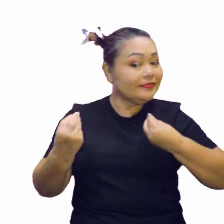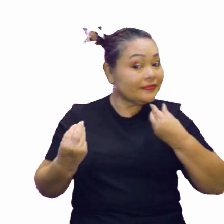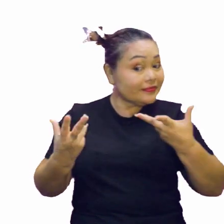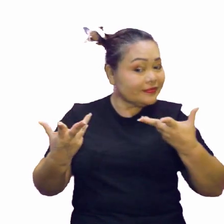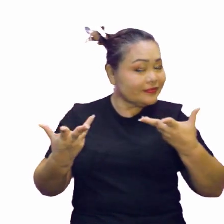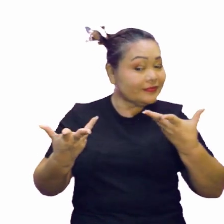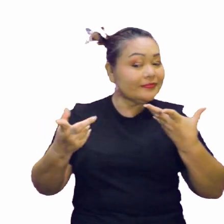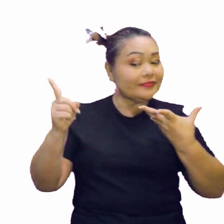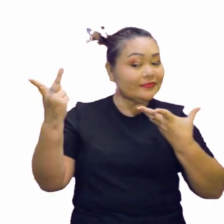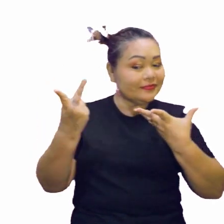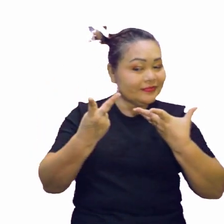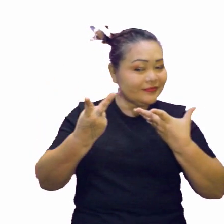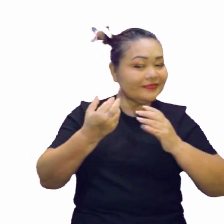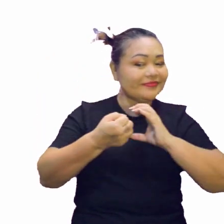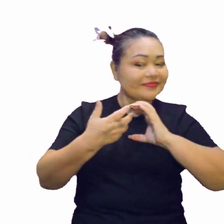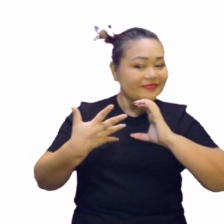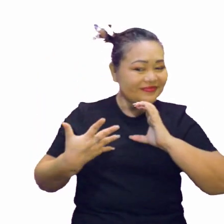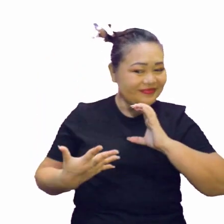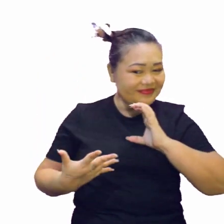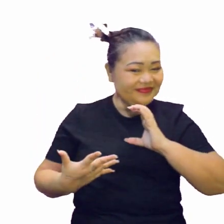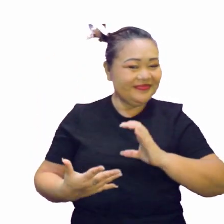como se caracterizam?